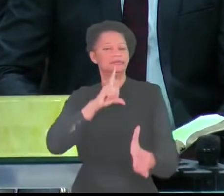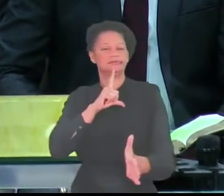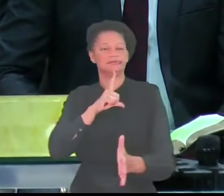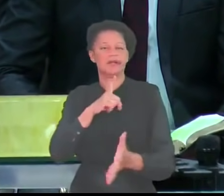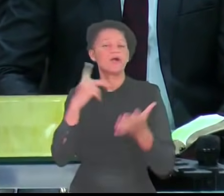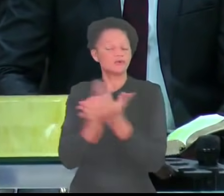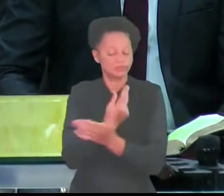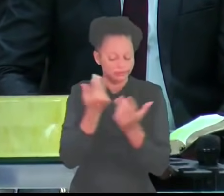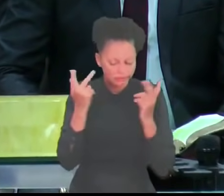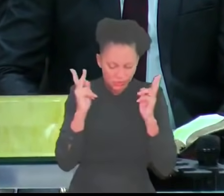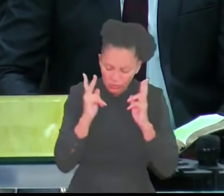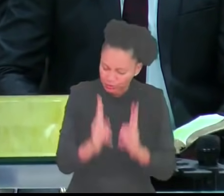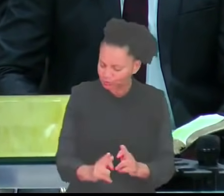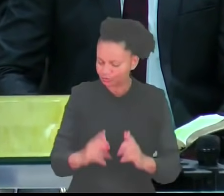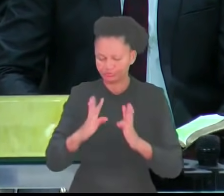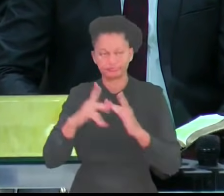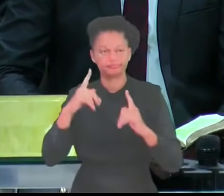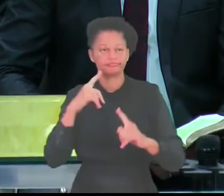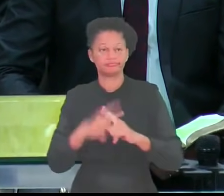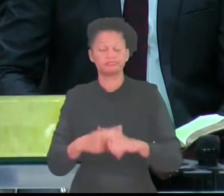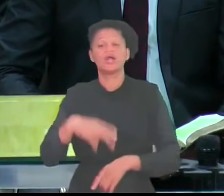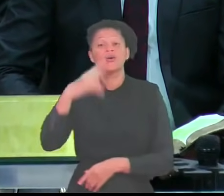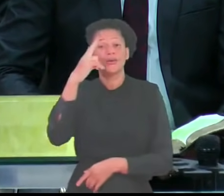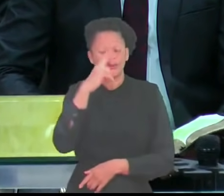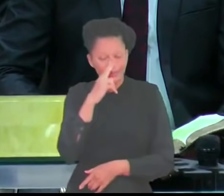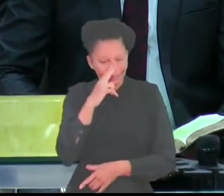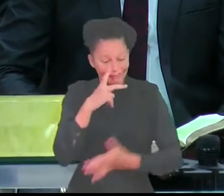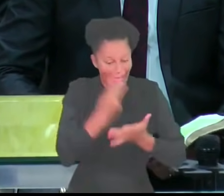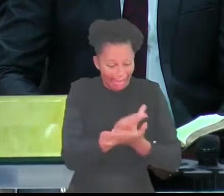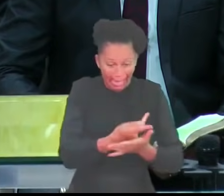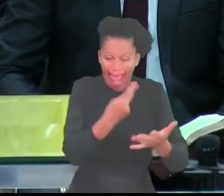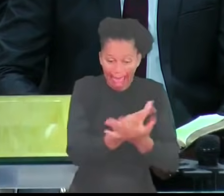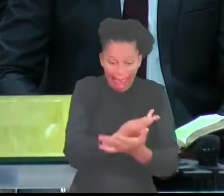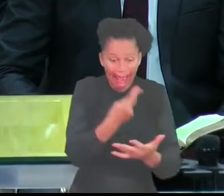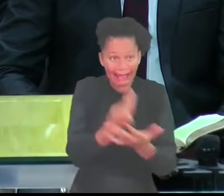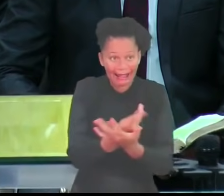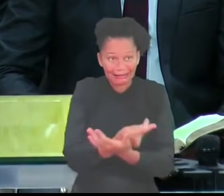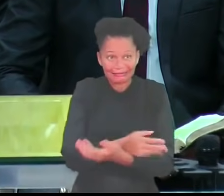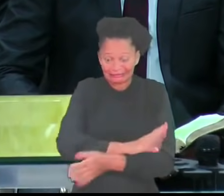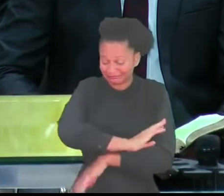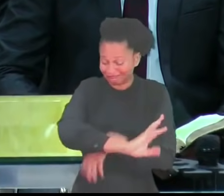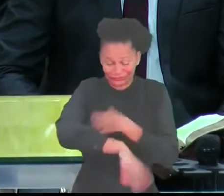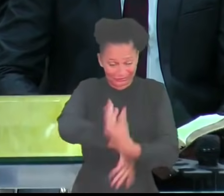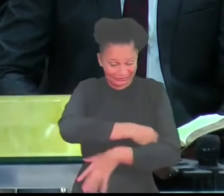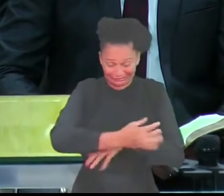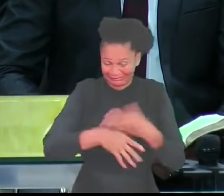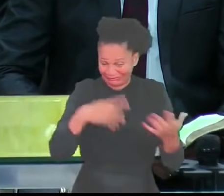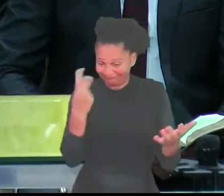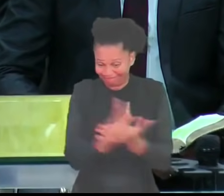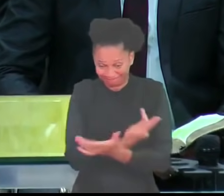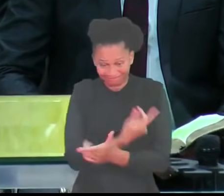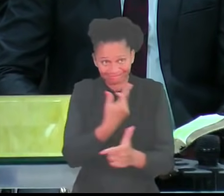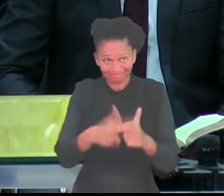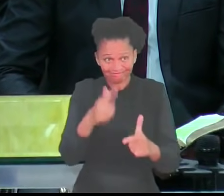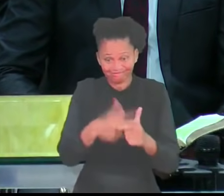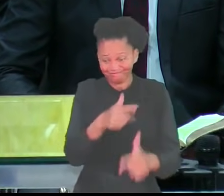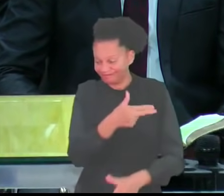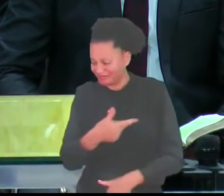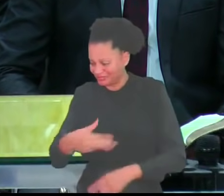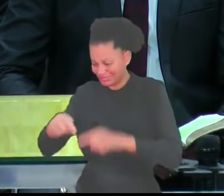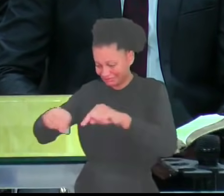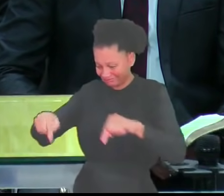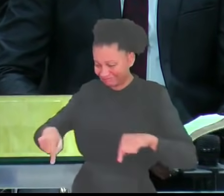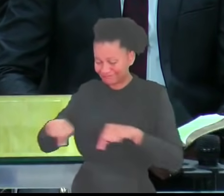nas igrejas. Os crentes, eles fazem as tolices dele. Quando o novelo está enrolado, eles vão no gabinete do